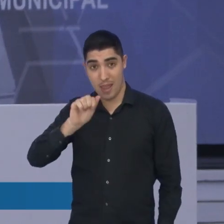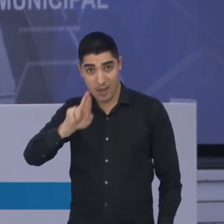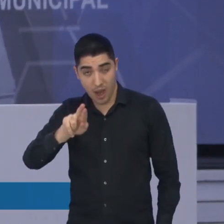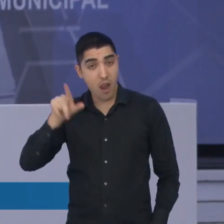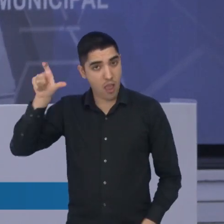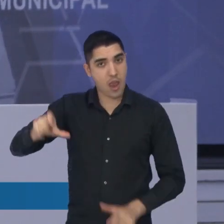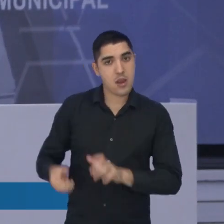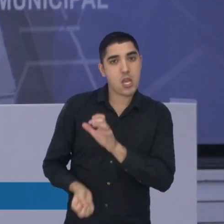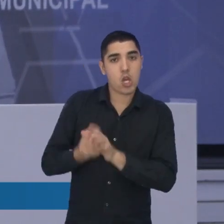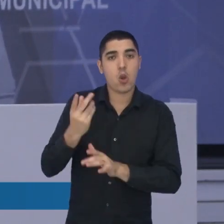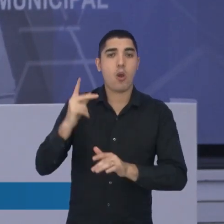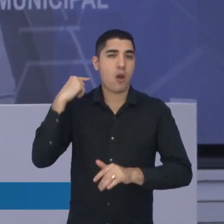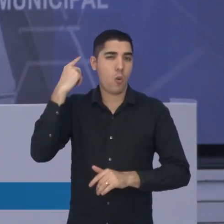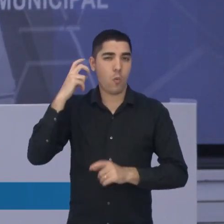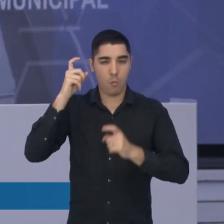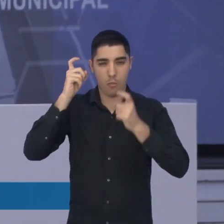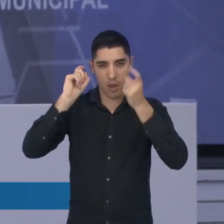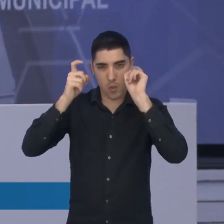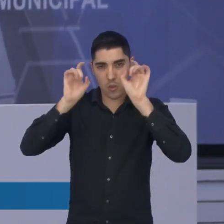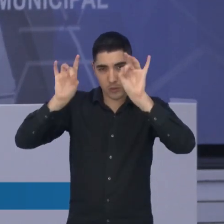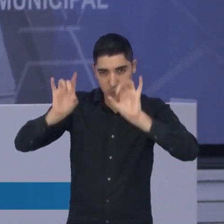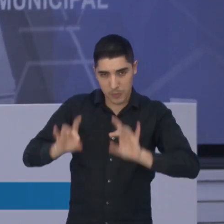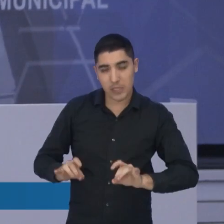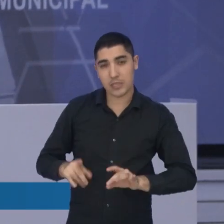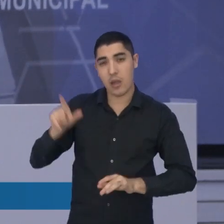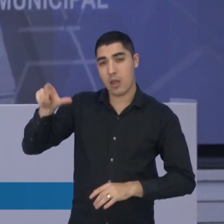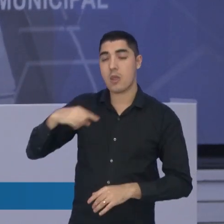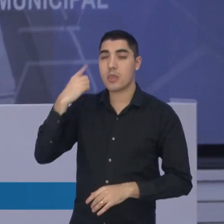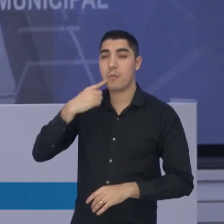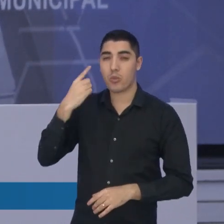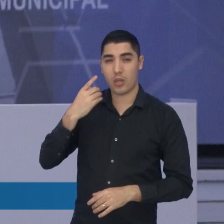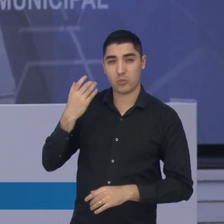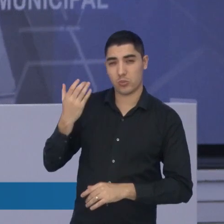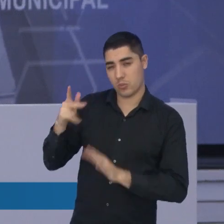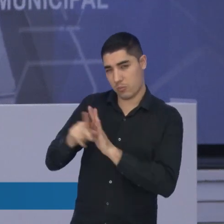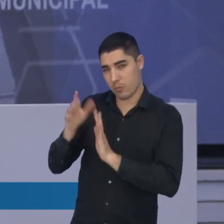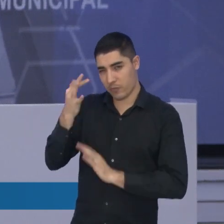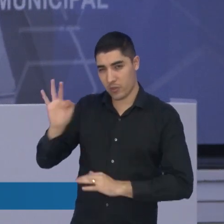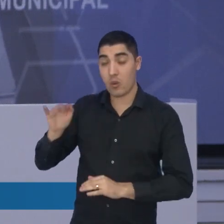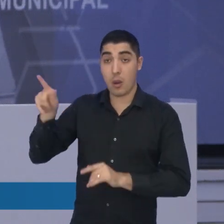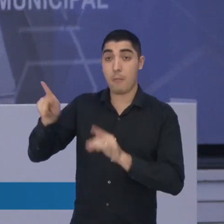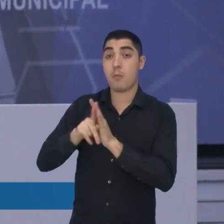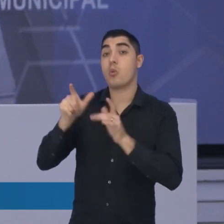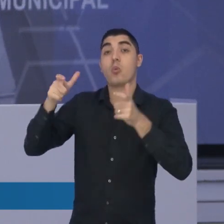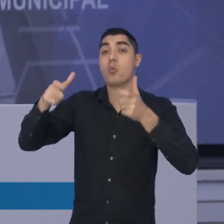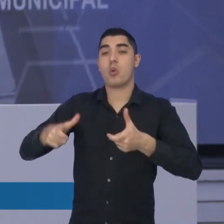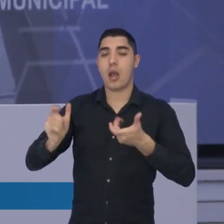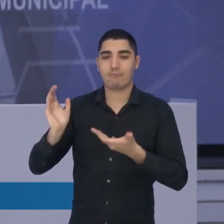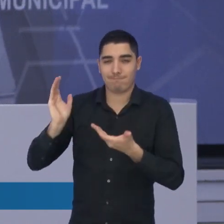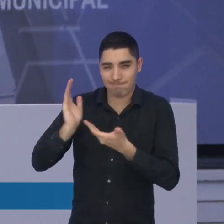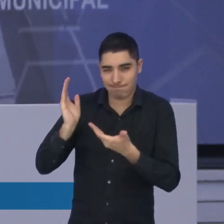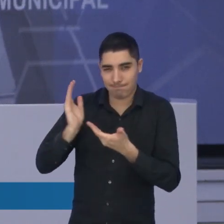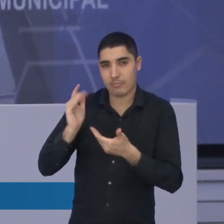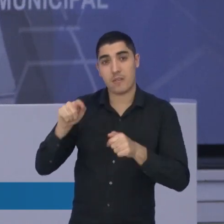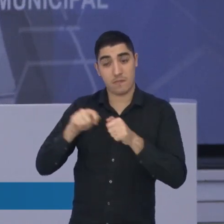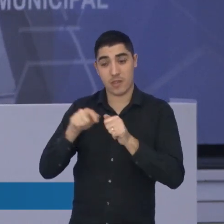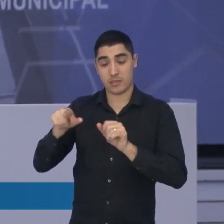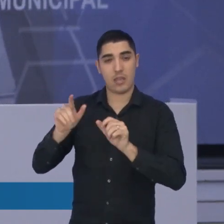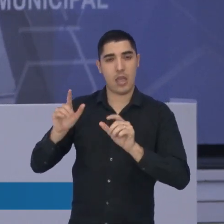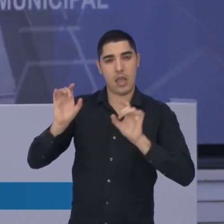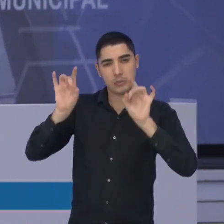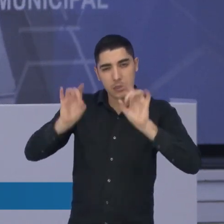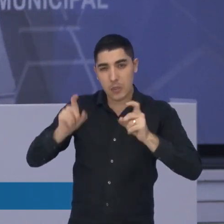solene em homenagem aos desenvolvedores da urna na Câmara dos Deputados em Brasília. Eu acho que aquele foi um dos momentos mais emocionantes